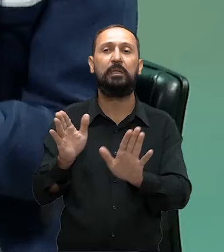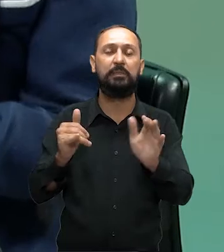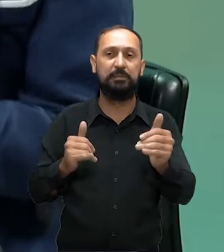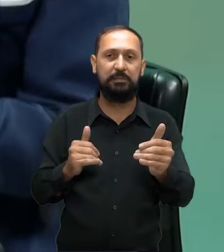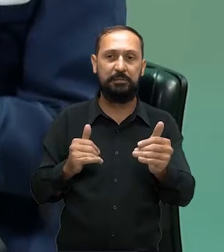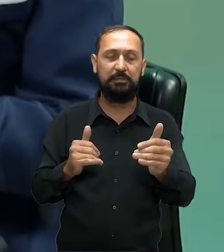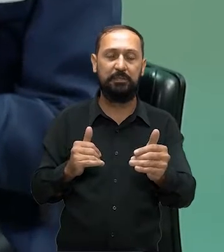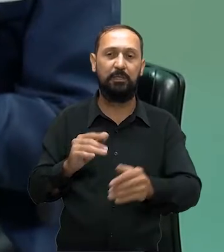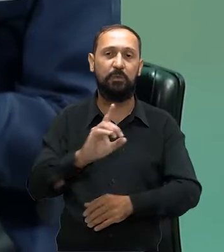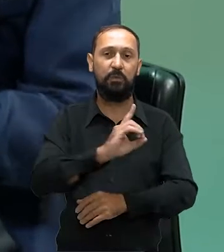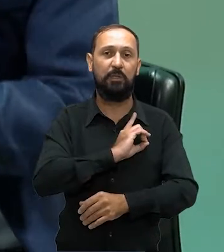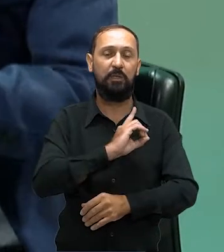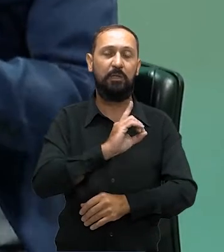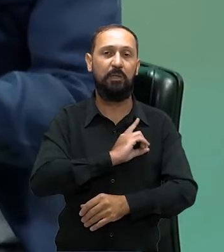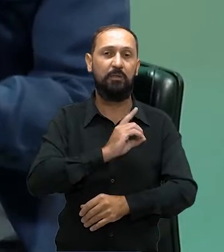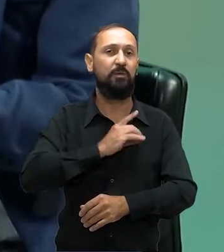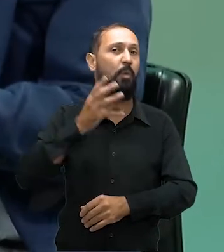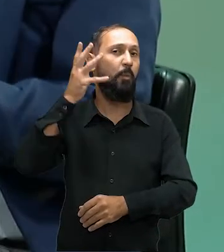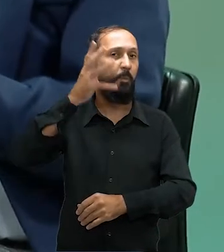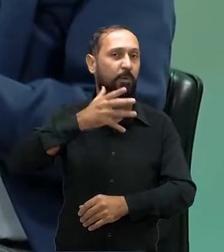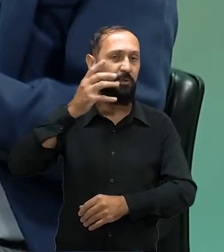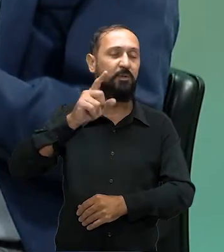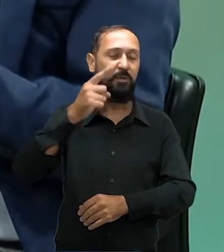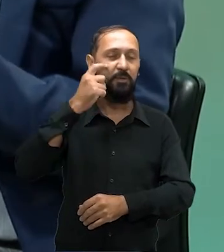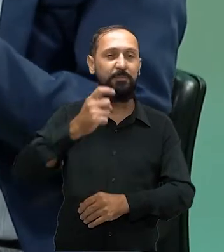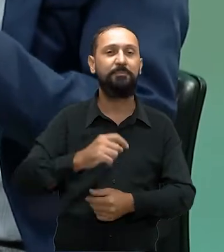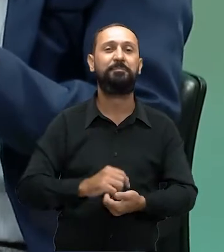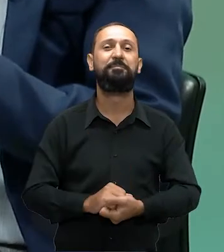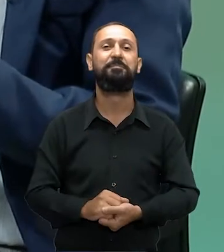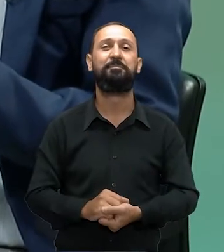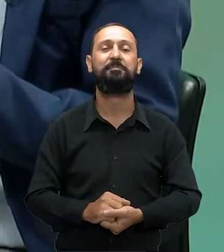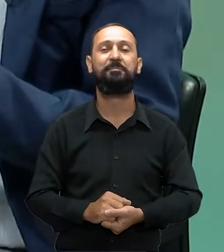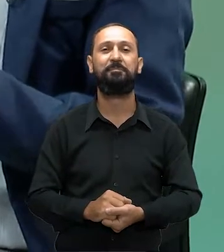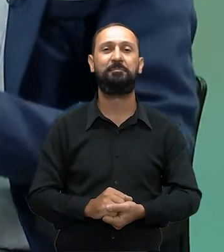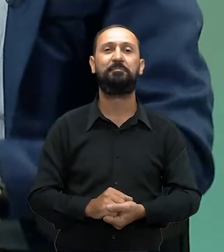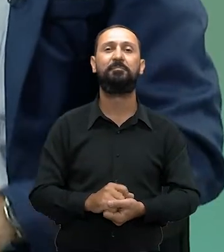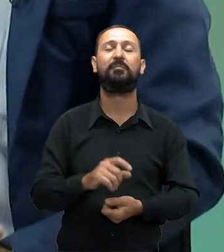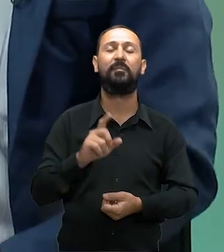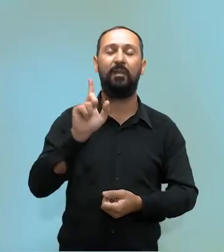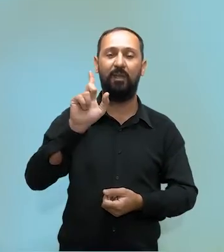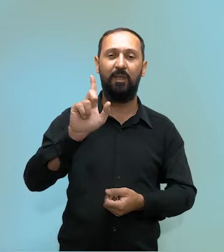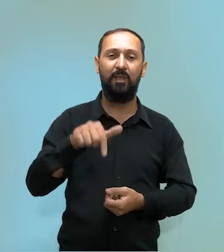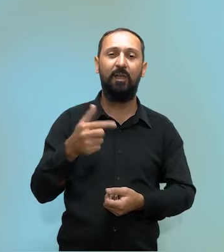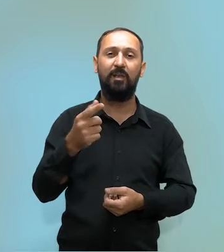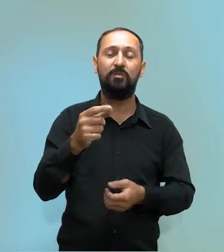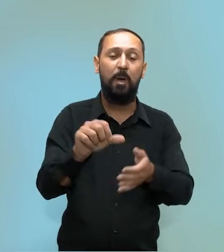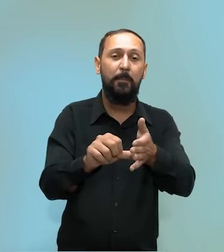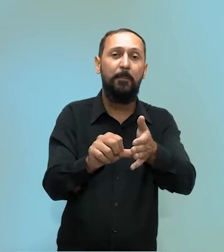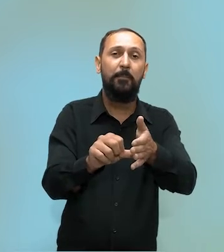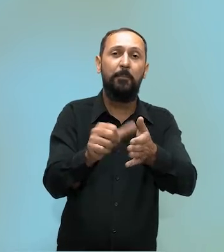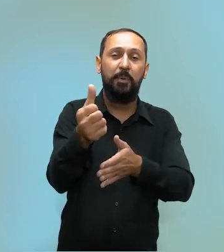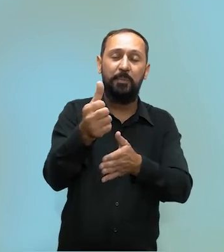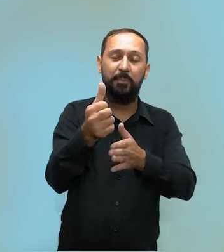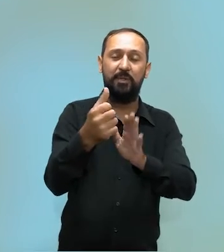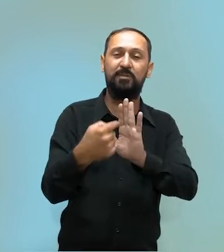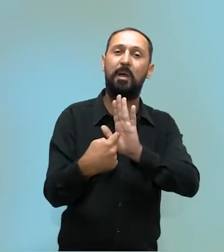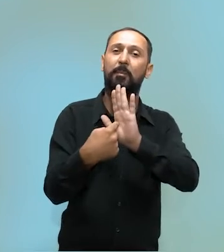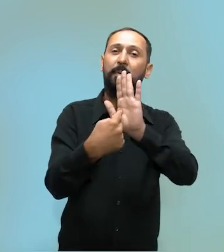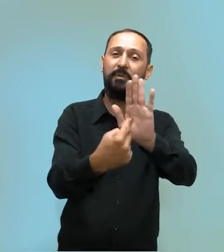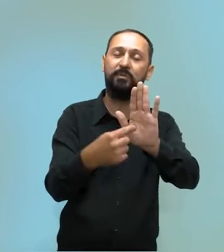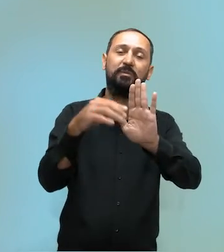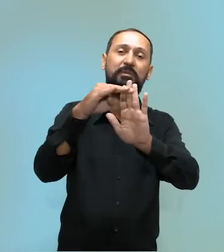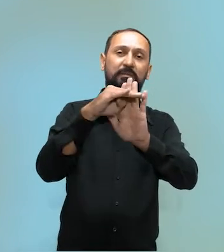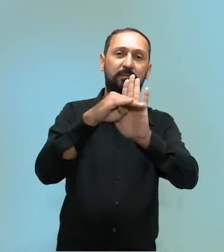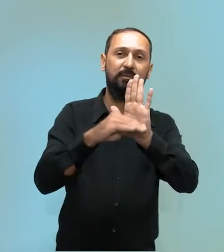no gabinete do delegado dando uma palestra. Então, é uma coisa bem interessante. Essa foi apenas a primeira das que